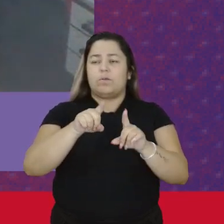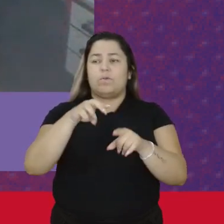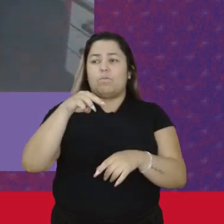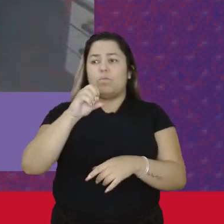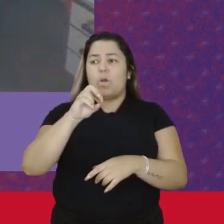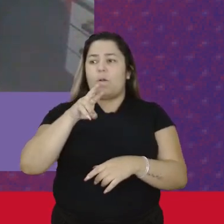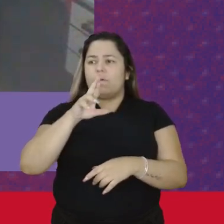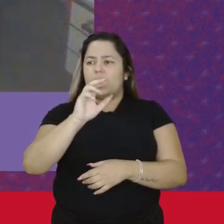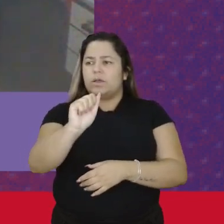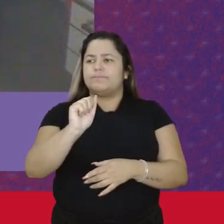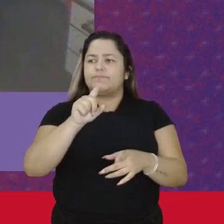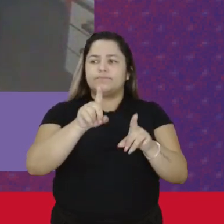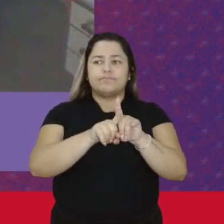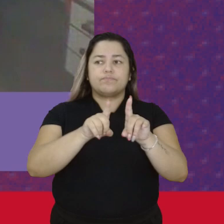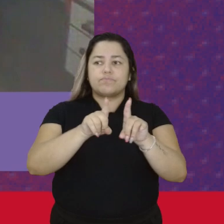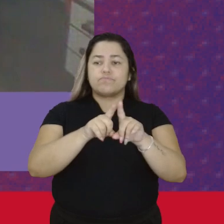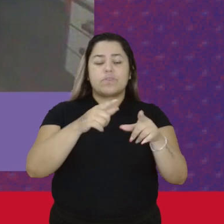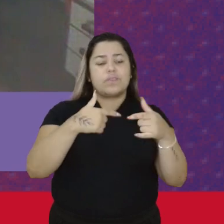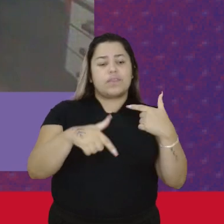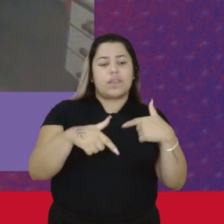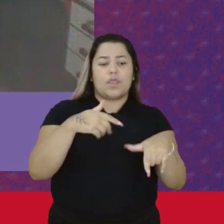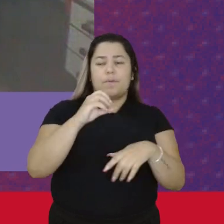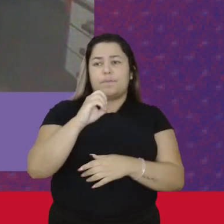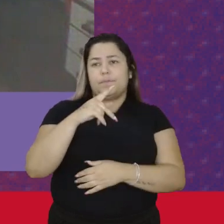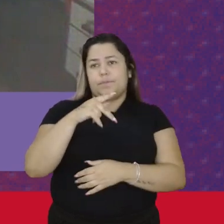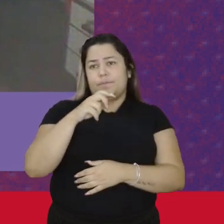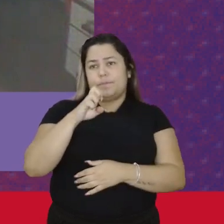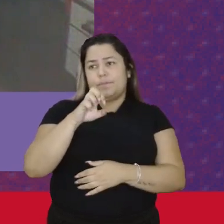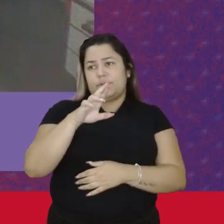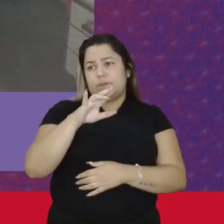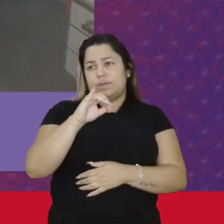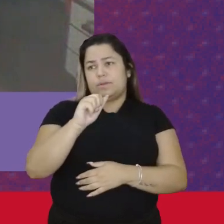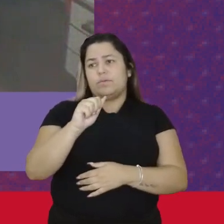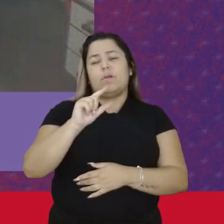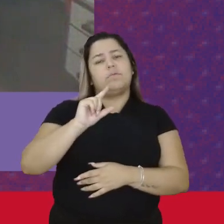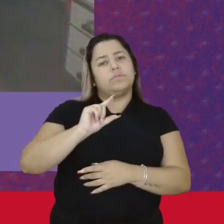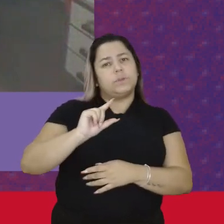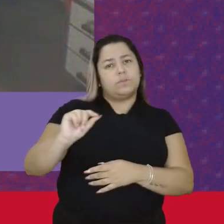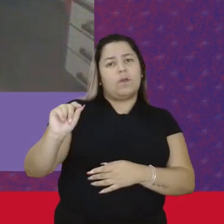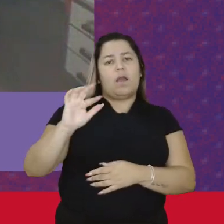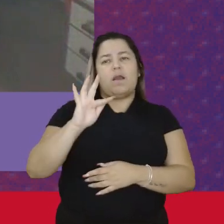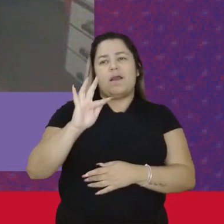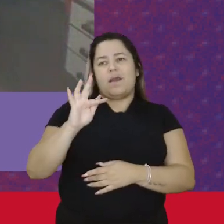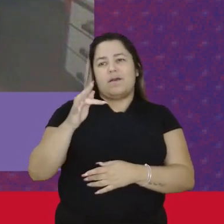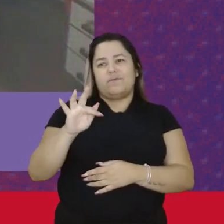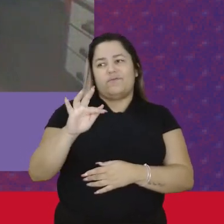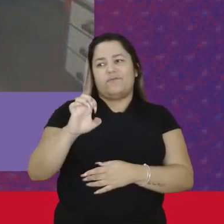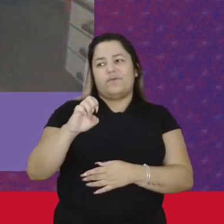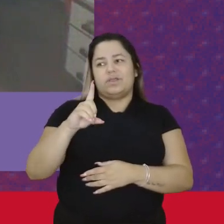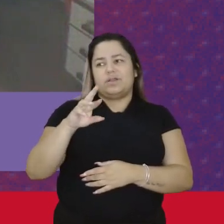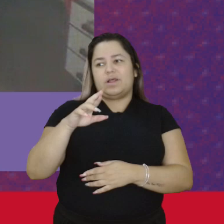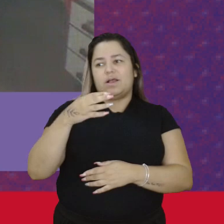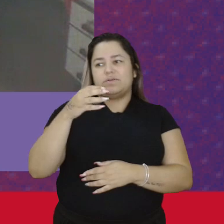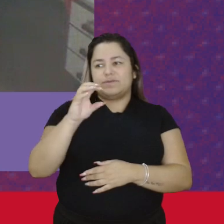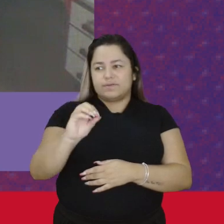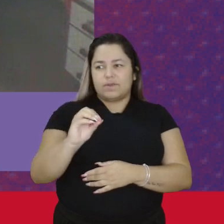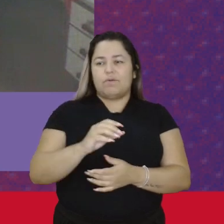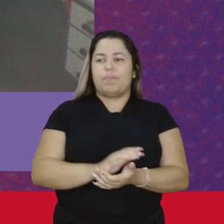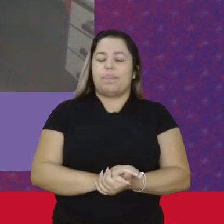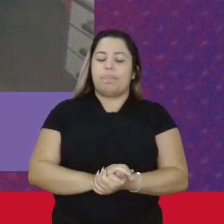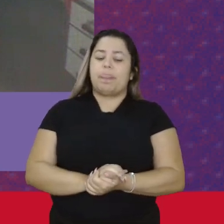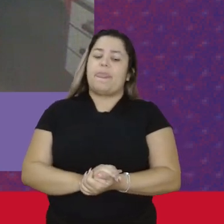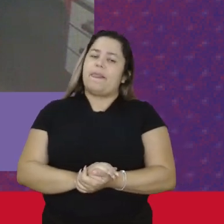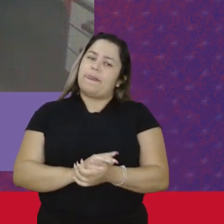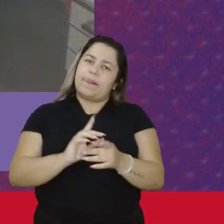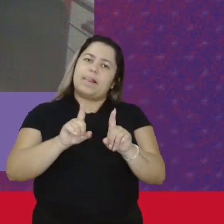é anarquista e ela vai trabalhar com as operárias, inclusive ela vai sair da federação, ela começa a federação com a Berta Lutz, mas